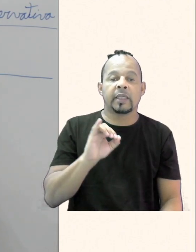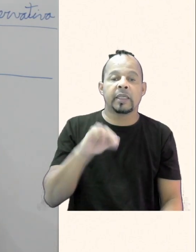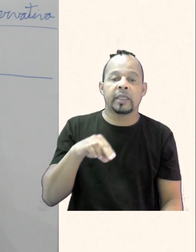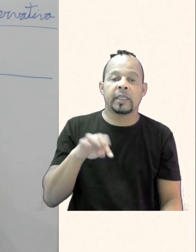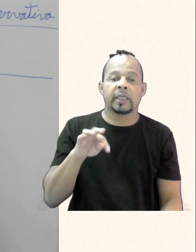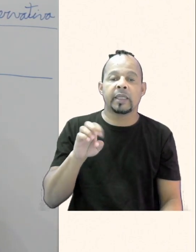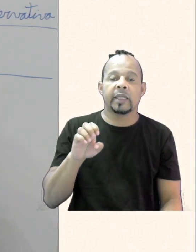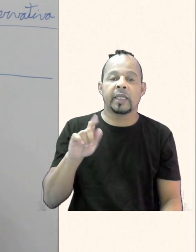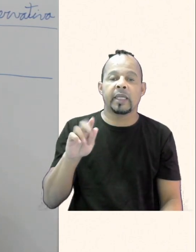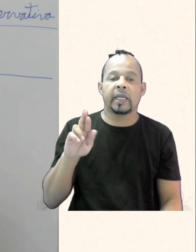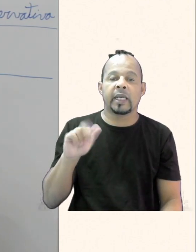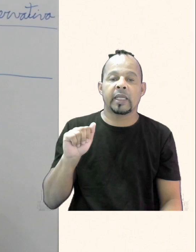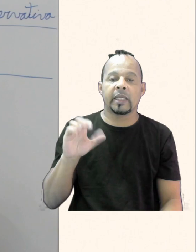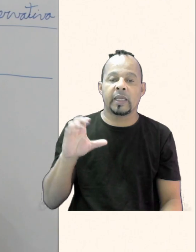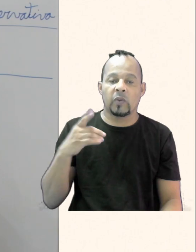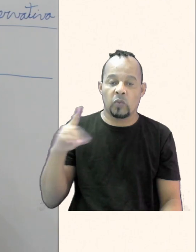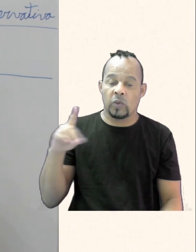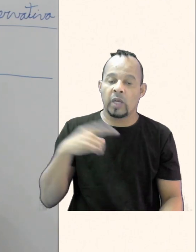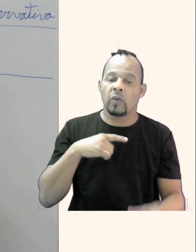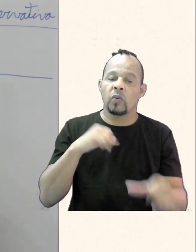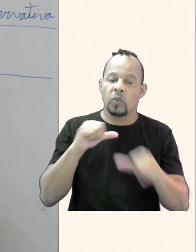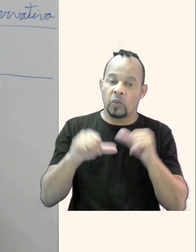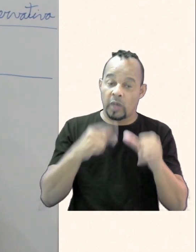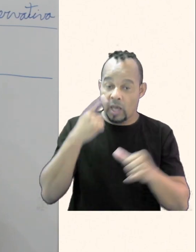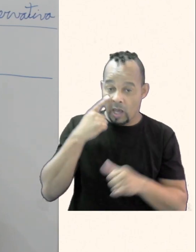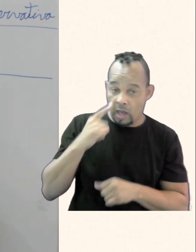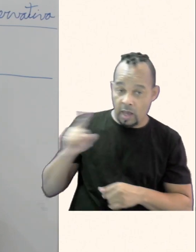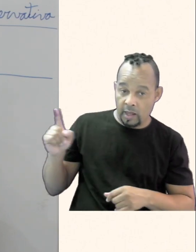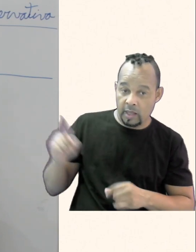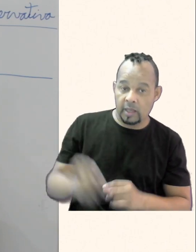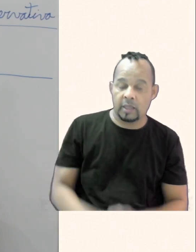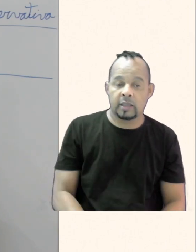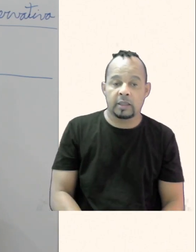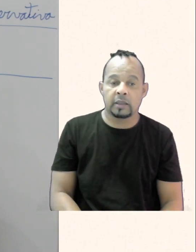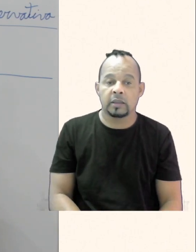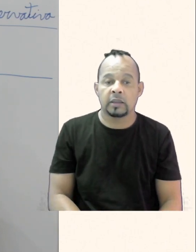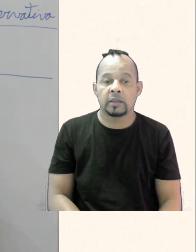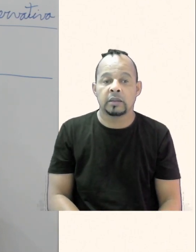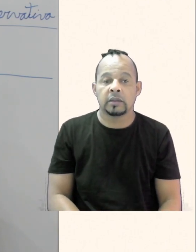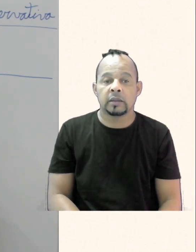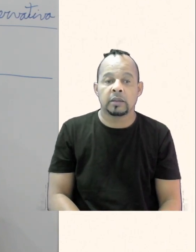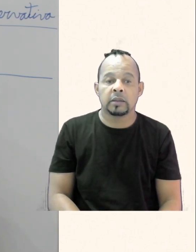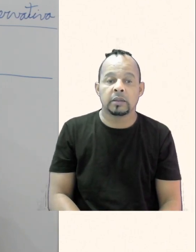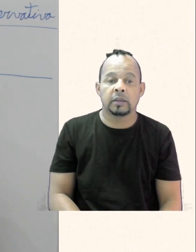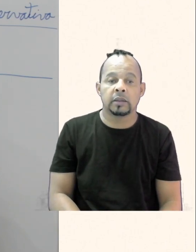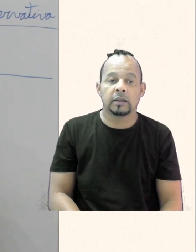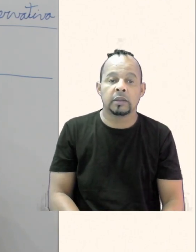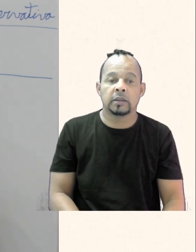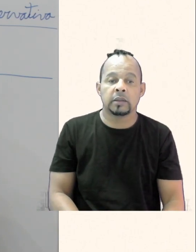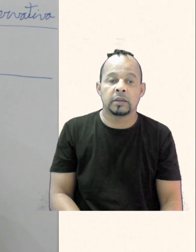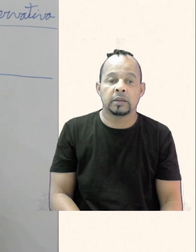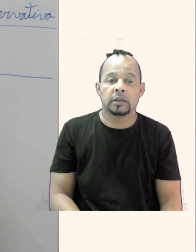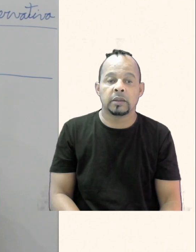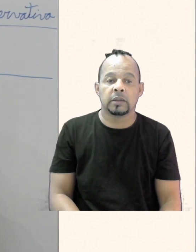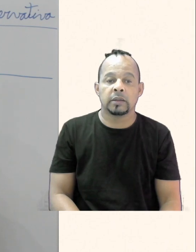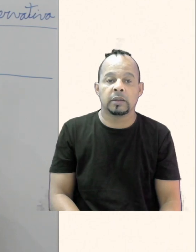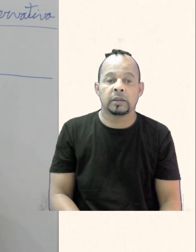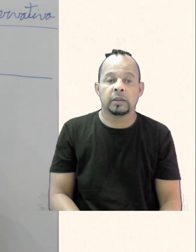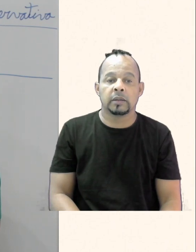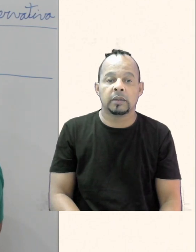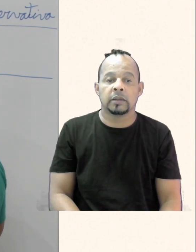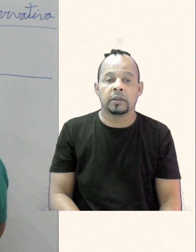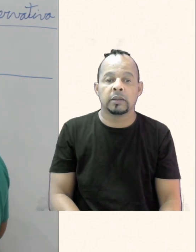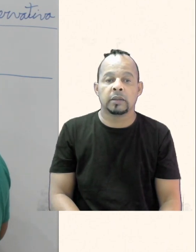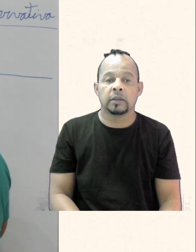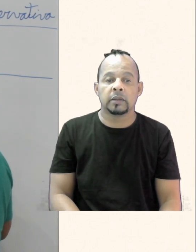ficar menos a integral sobre C1 de A até B